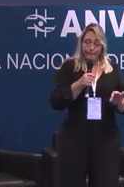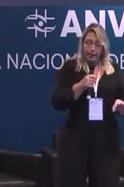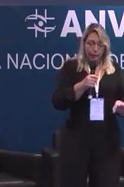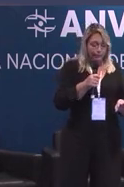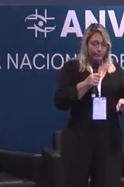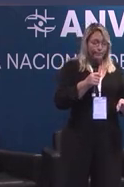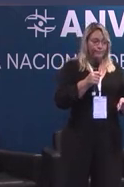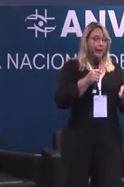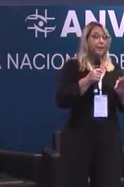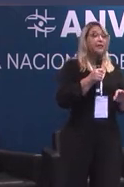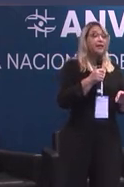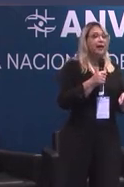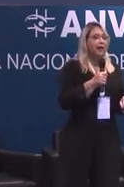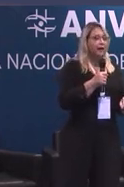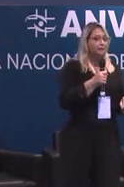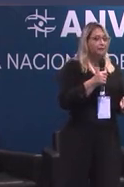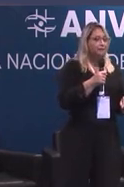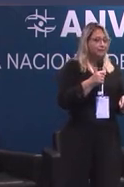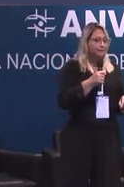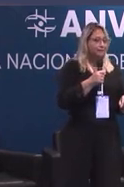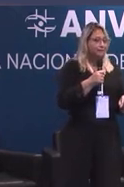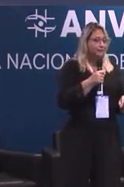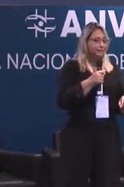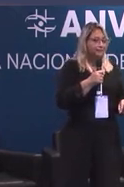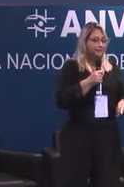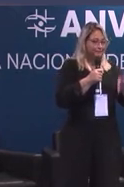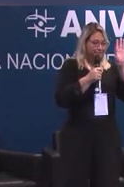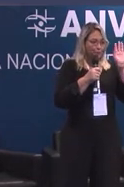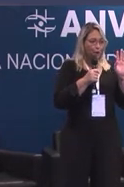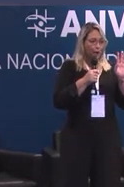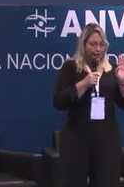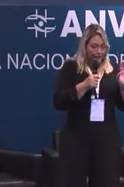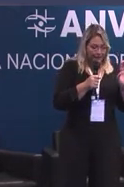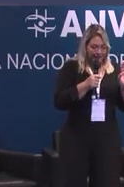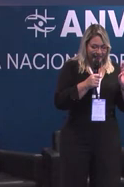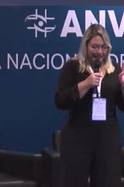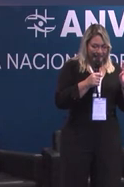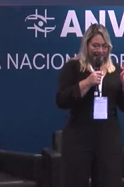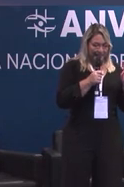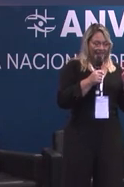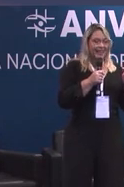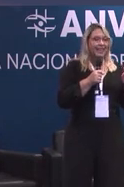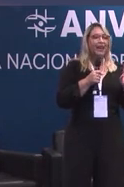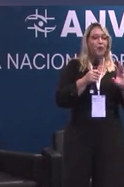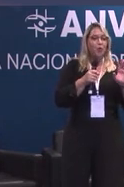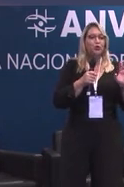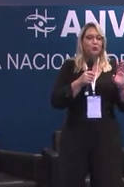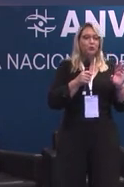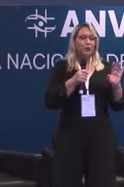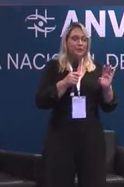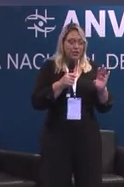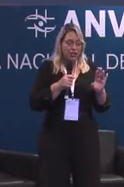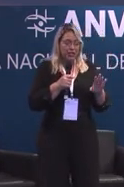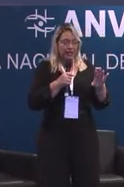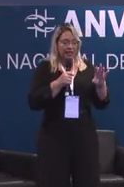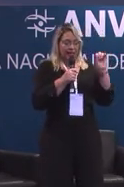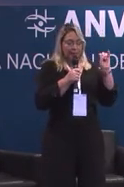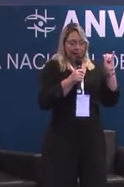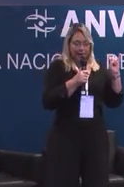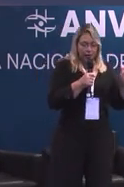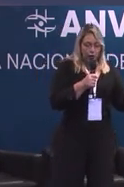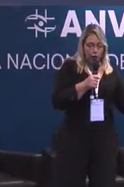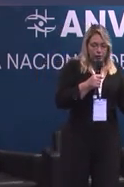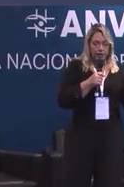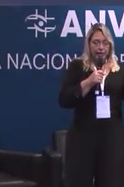Não. Depende de quem? Pode passar. É um conjunto, né, minha gente? Depende